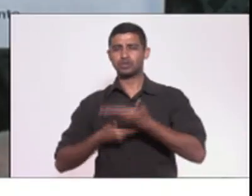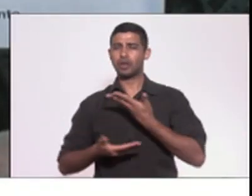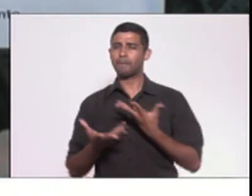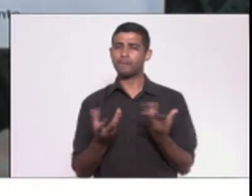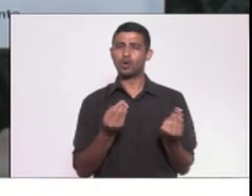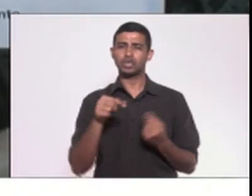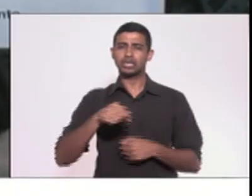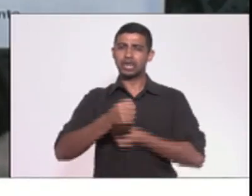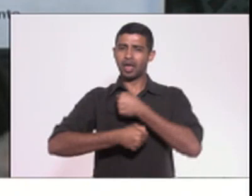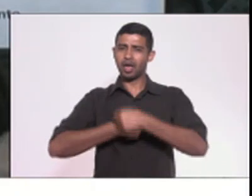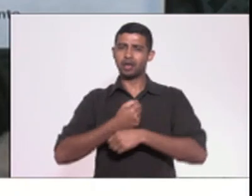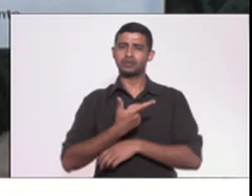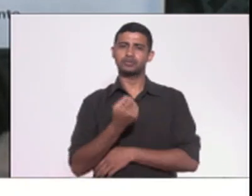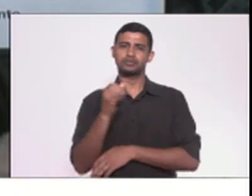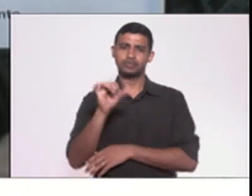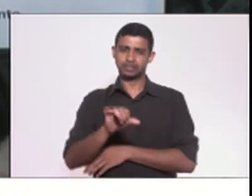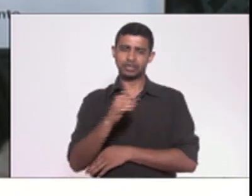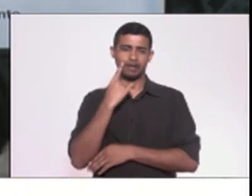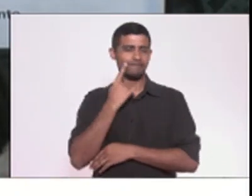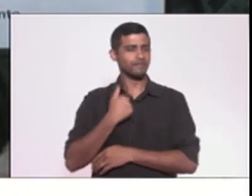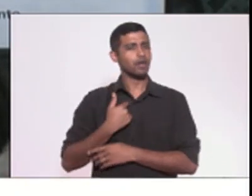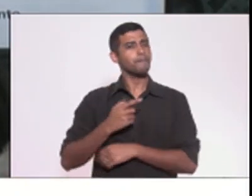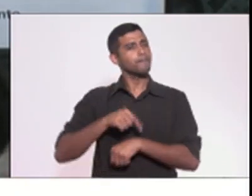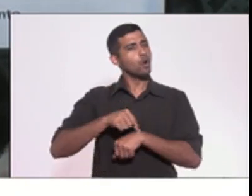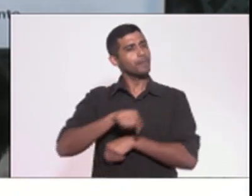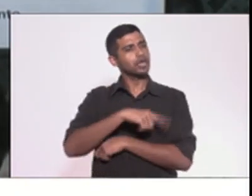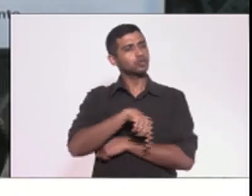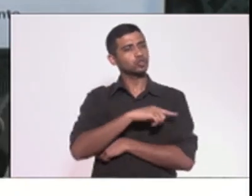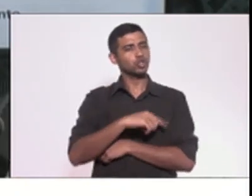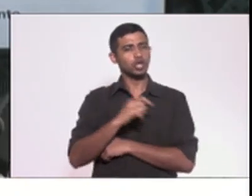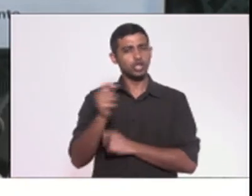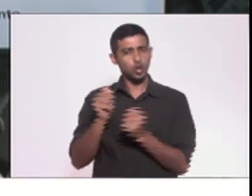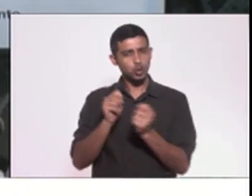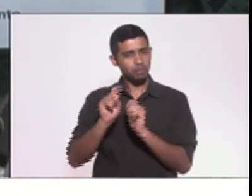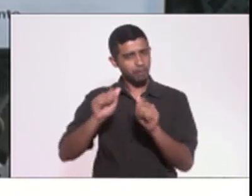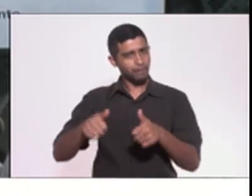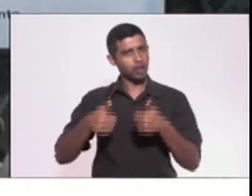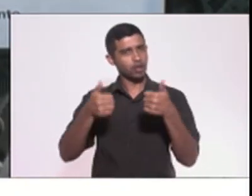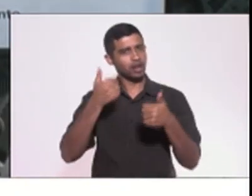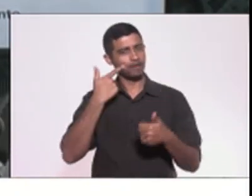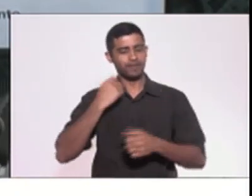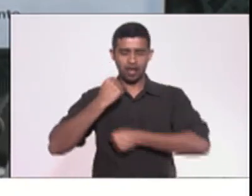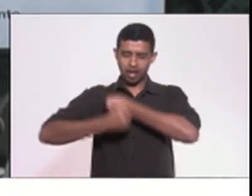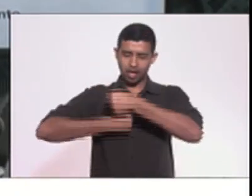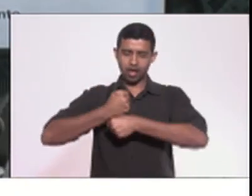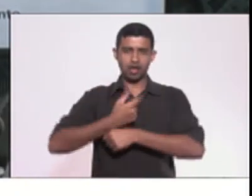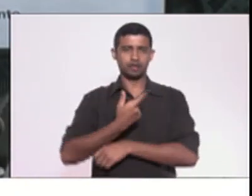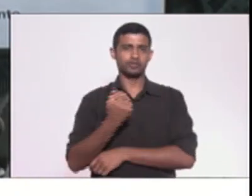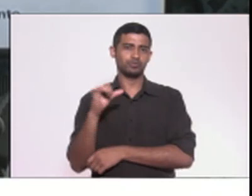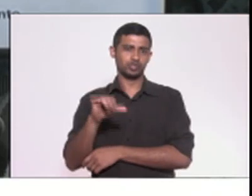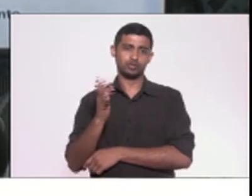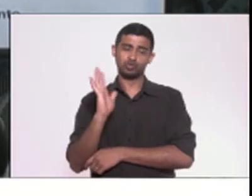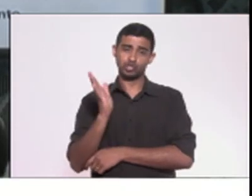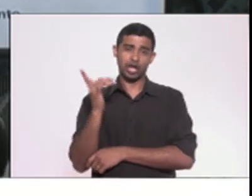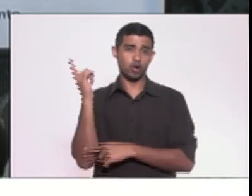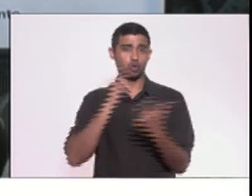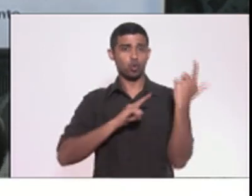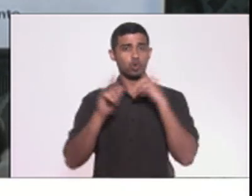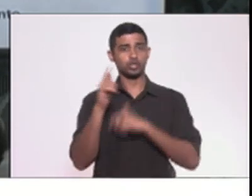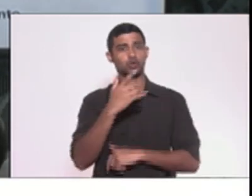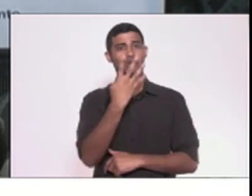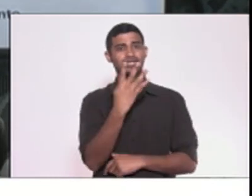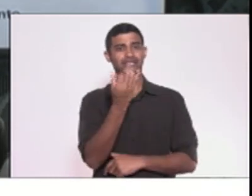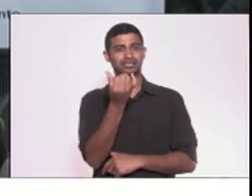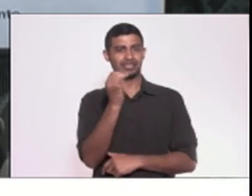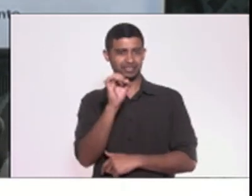2019 para esse momento de recuperação da nossa economia. Então, no ano de 2019, nós já fizemos 460